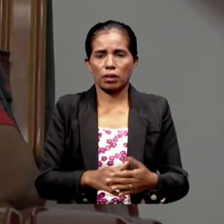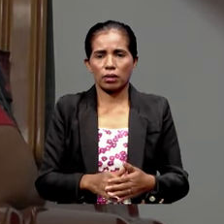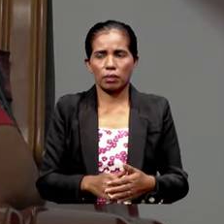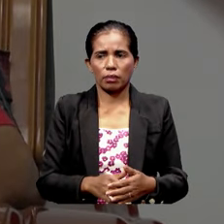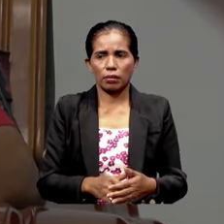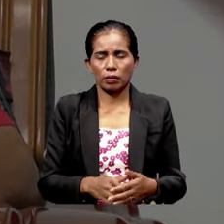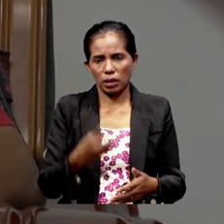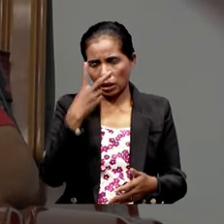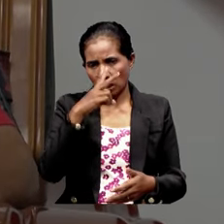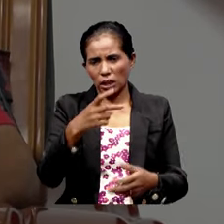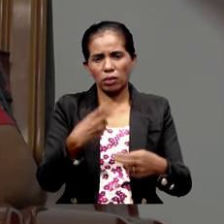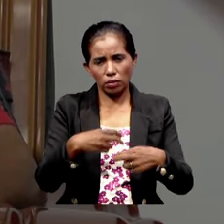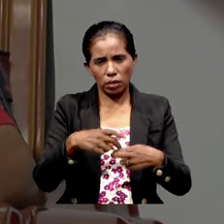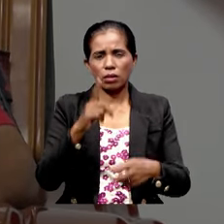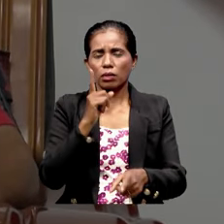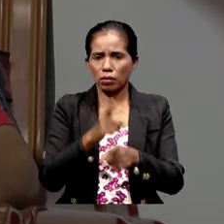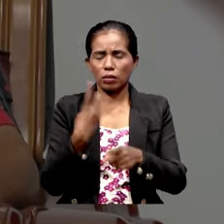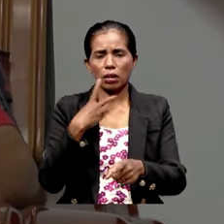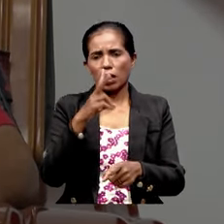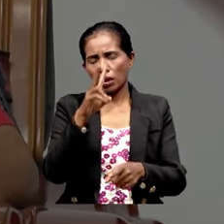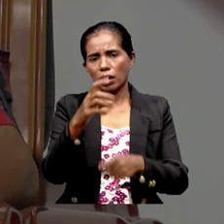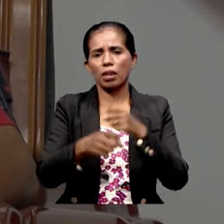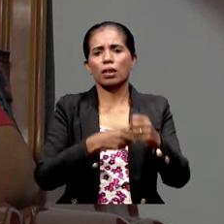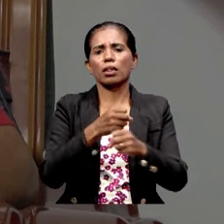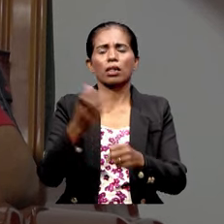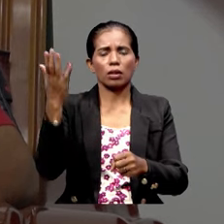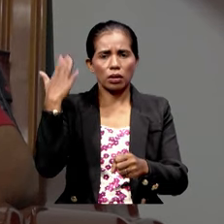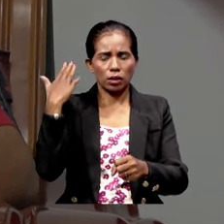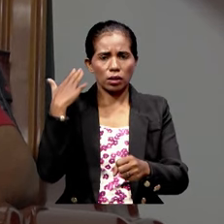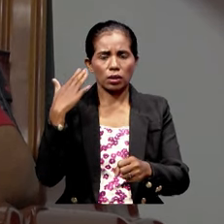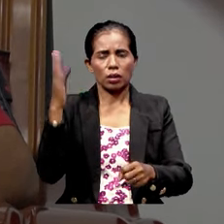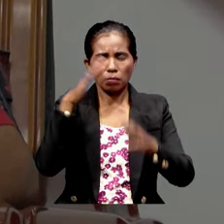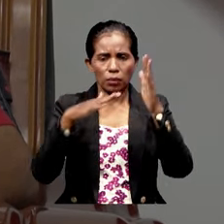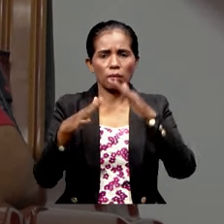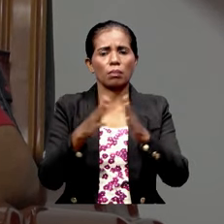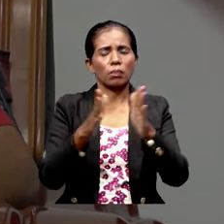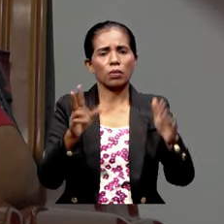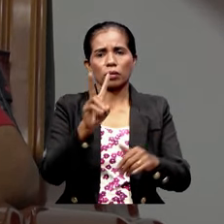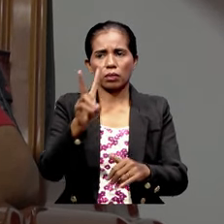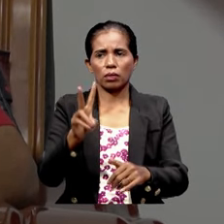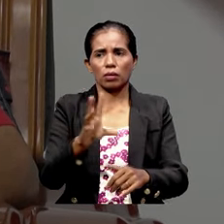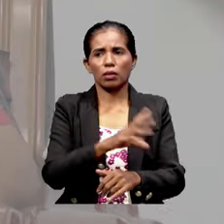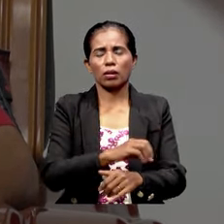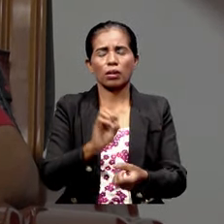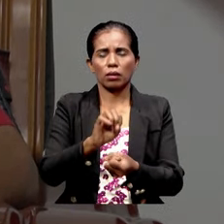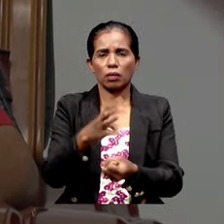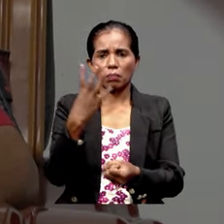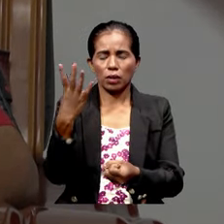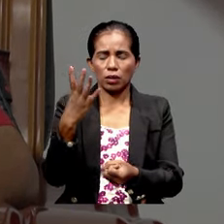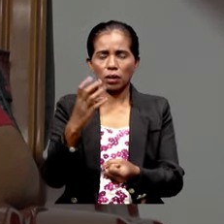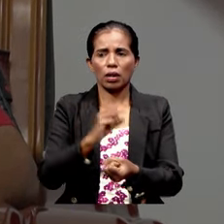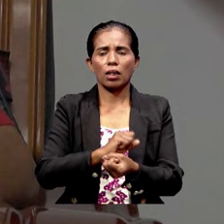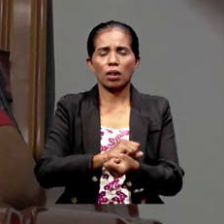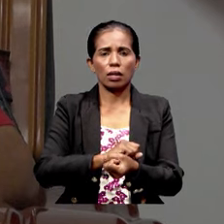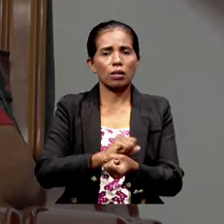pior lhe tá entre de cada que ia tinha ido ali para outro que ia e acontecimento agora e aí de 4 de abril foi ainda tinha